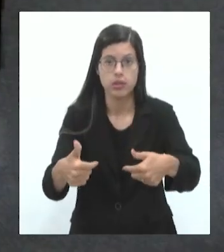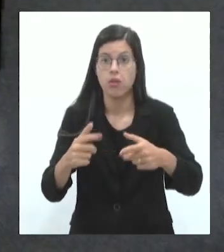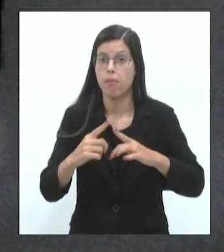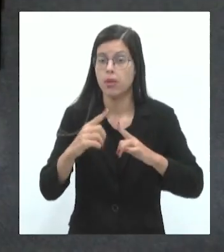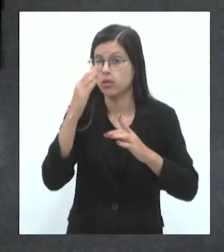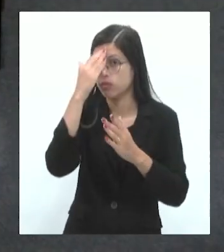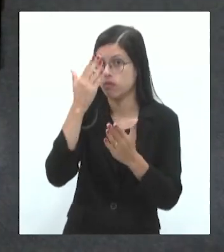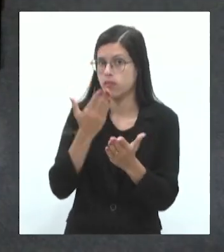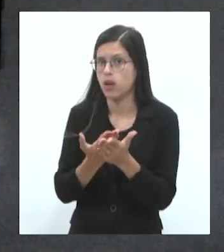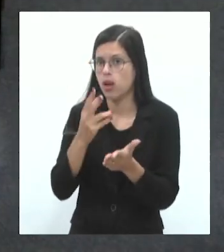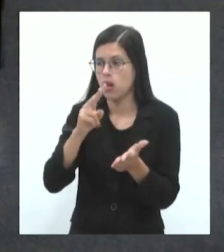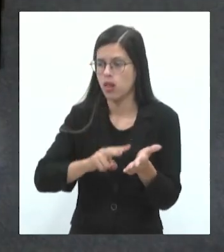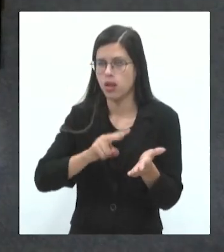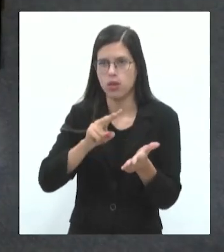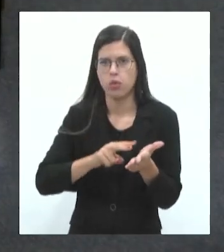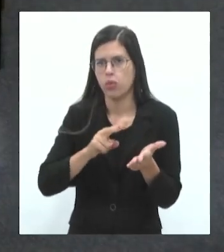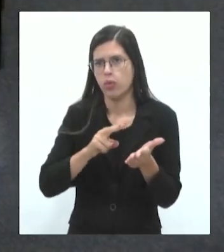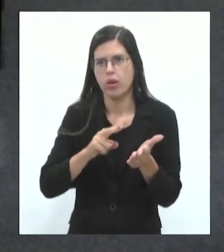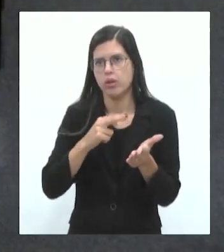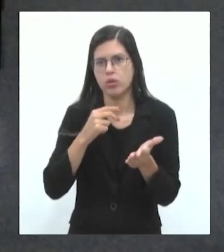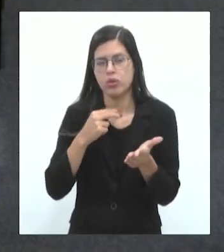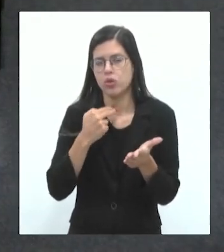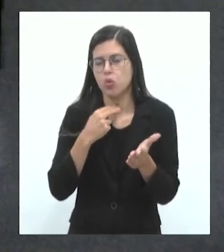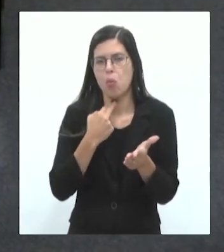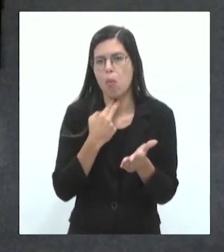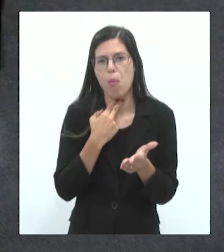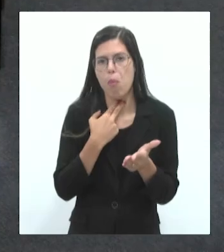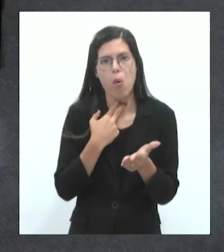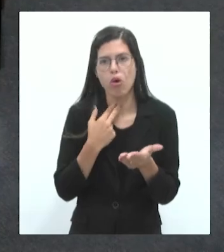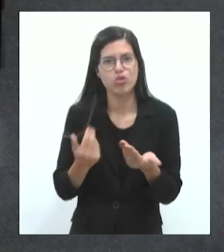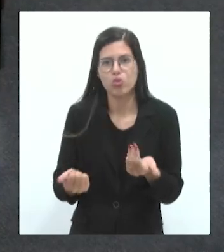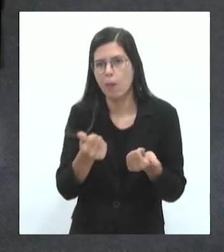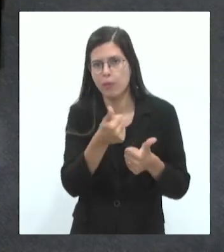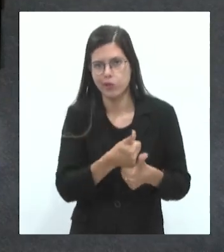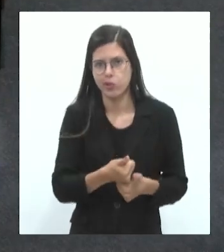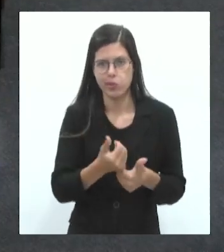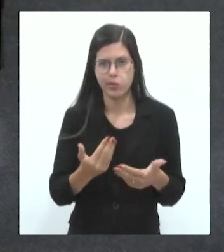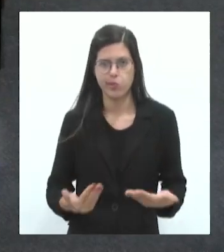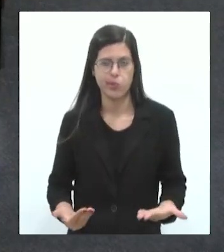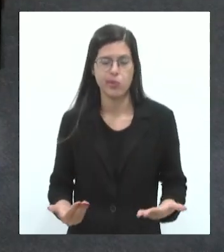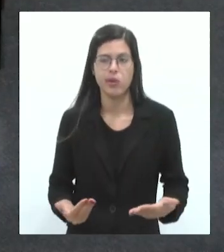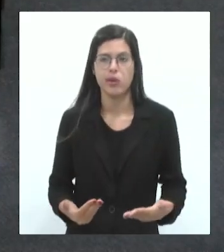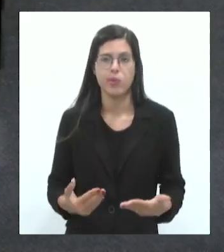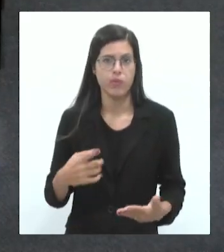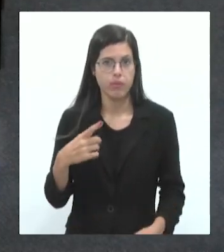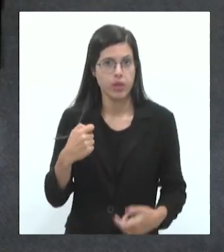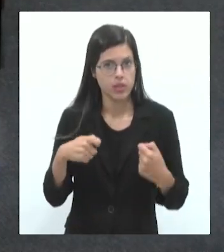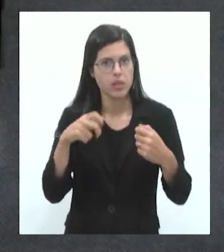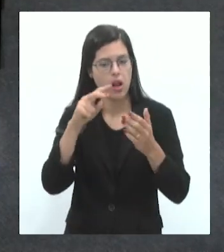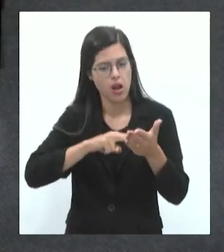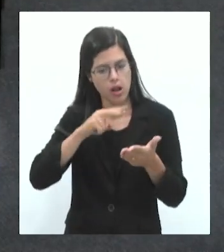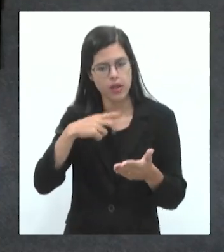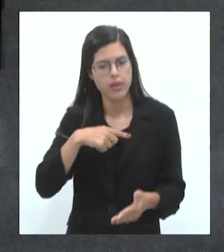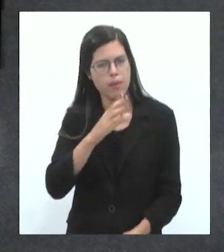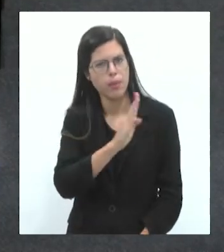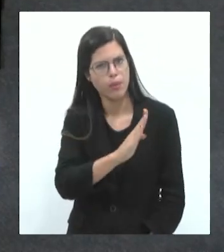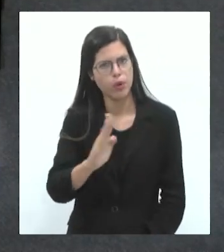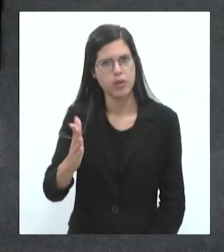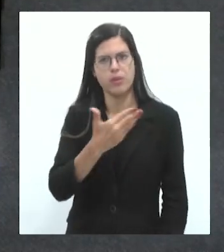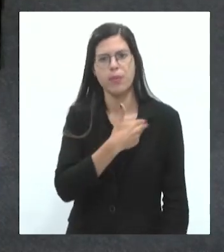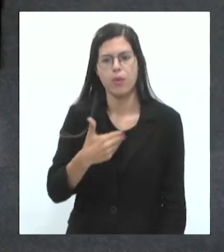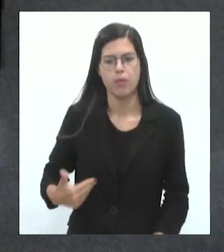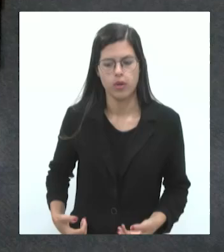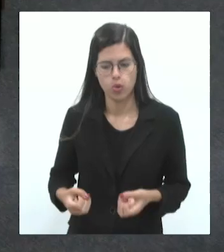leitura é insubstituível. Então, a gente precisa de ler muito, ter muita biblioteca pública, ter programas de doação